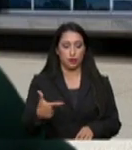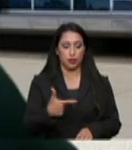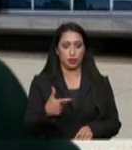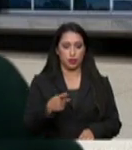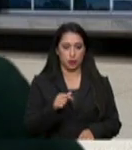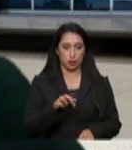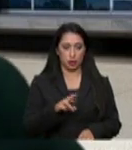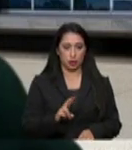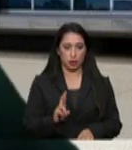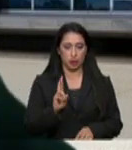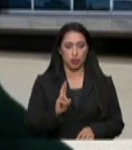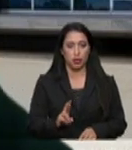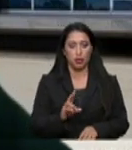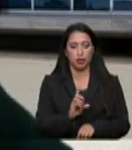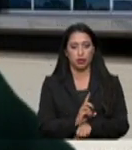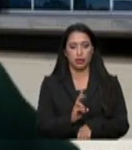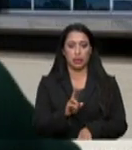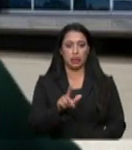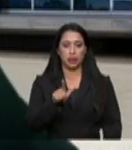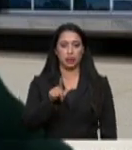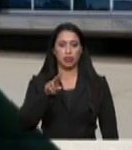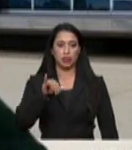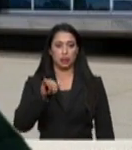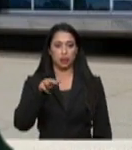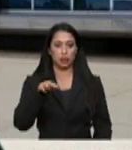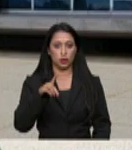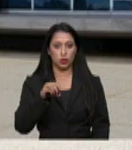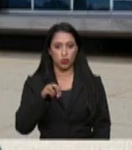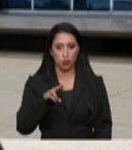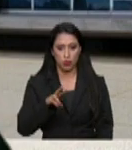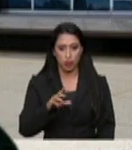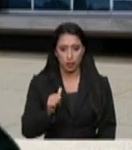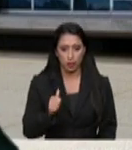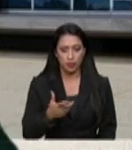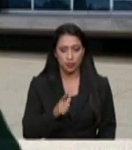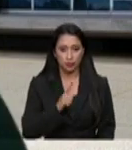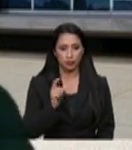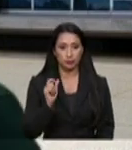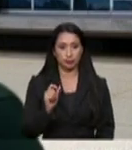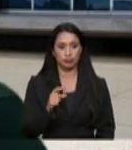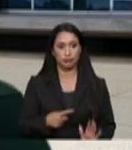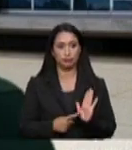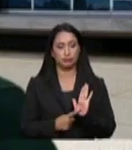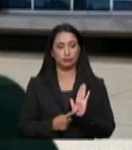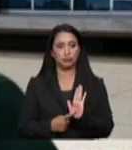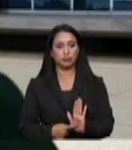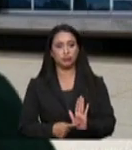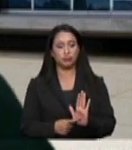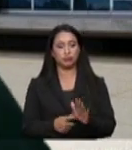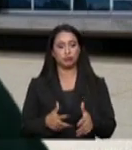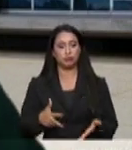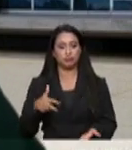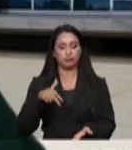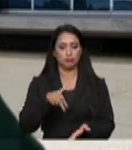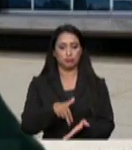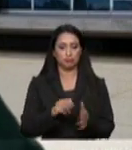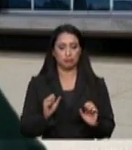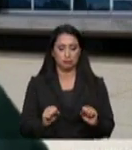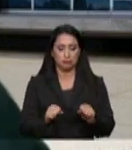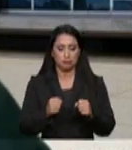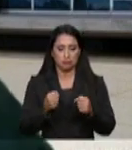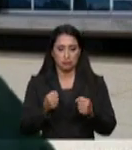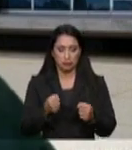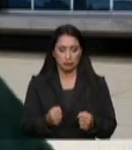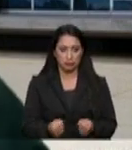procuradora-geral do torrely Doutora advogado se manifestou da Tribuna em defesa